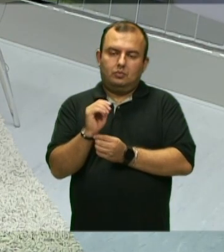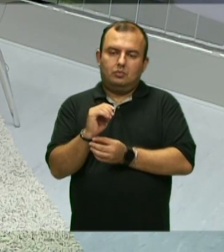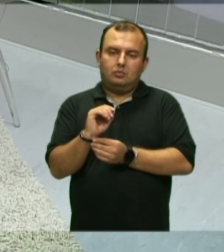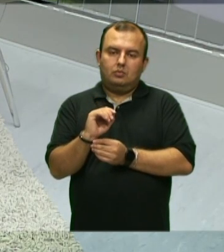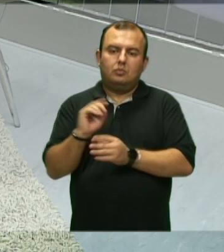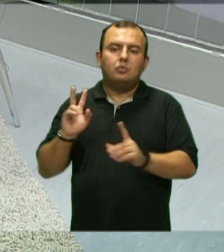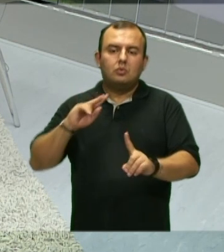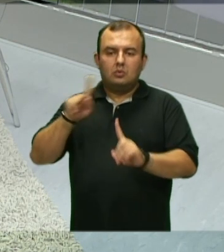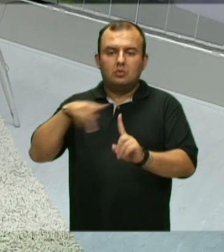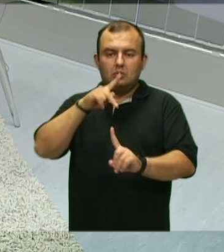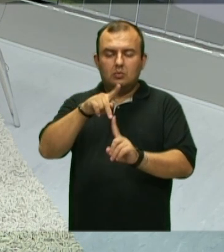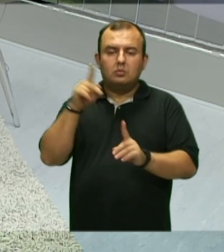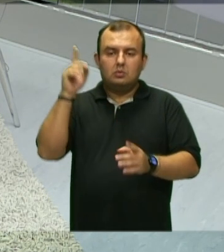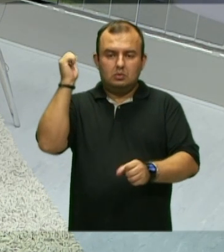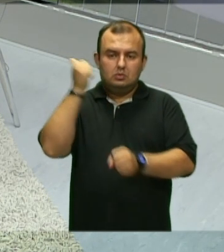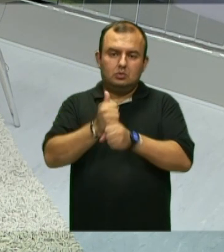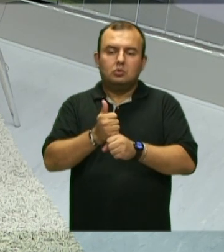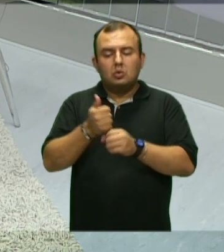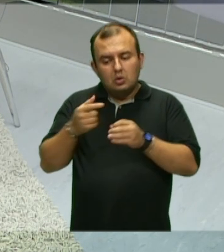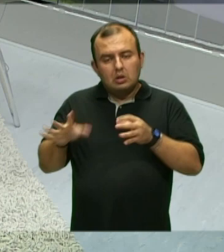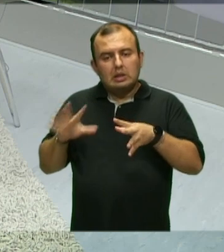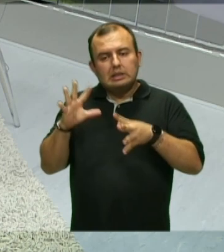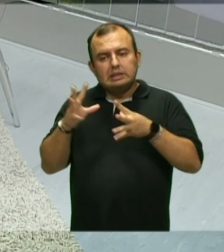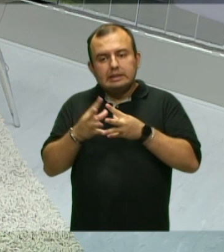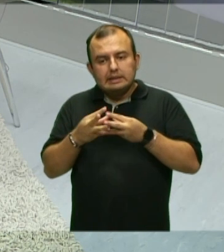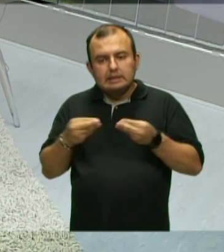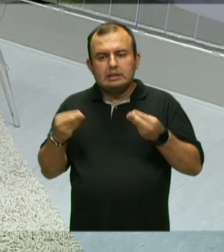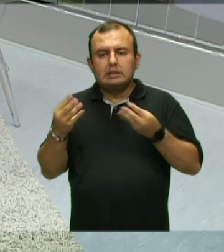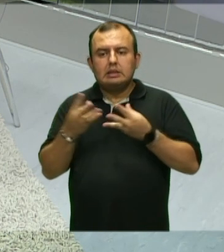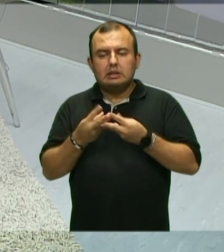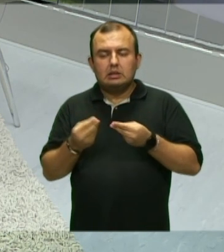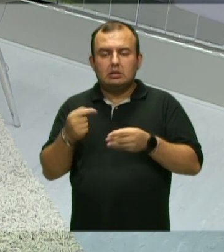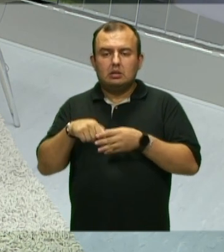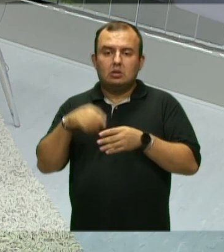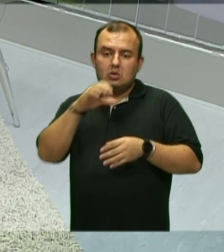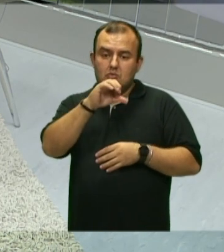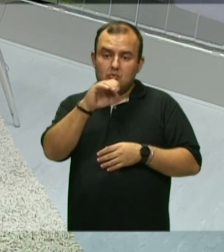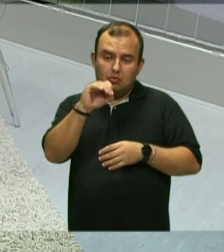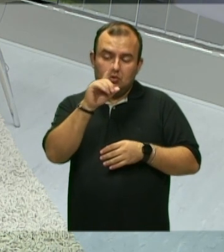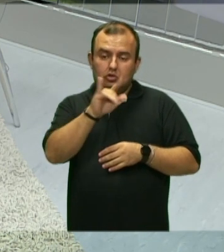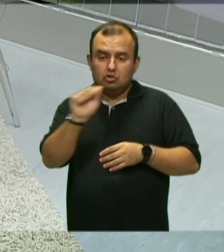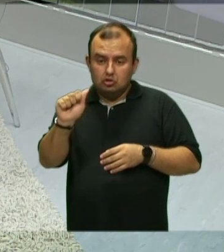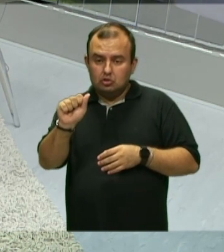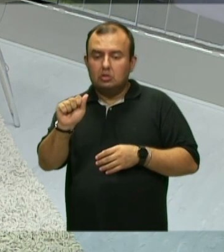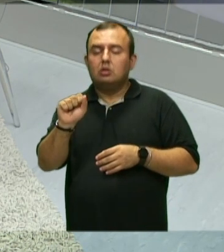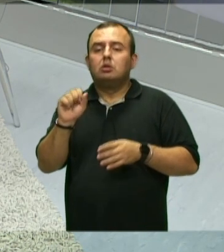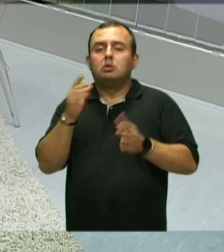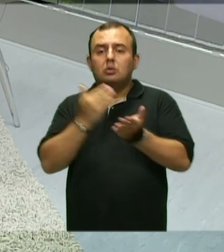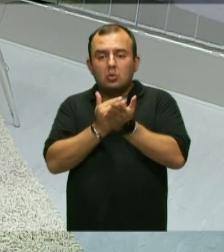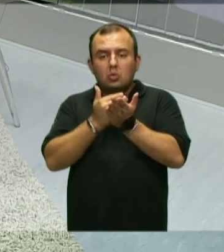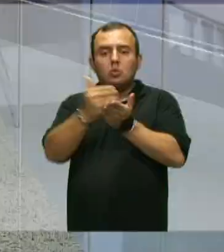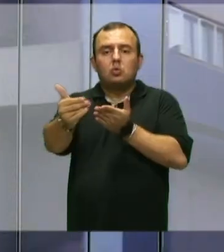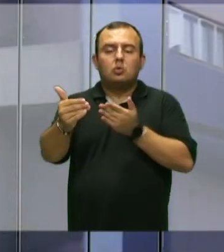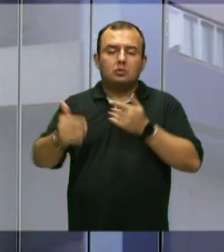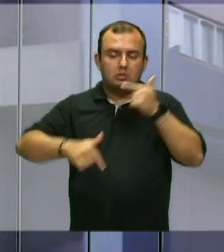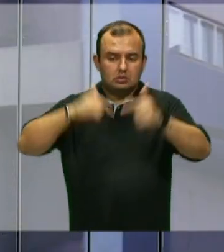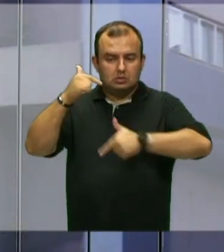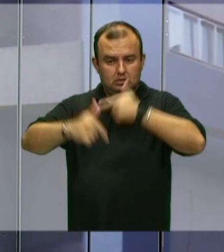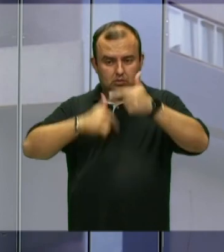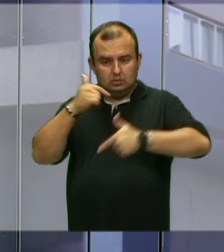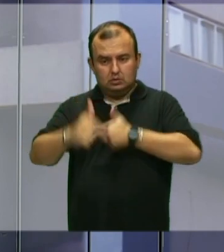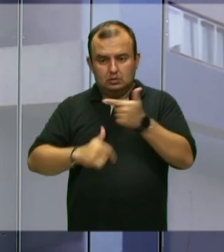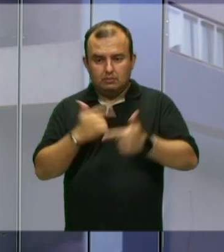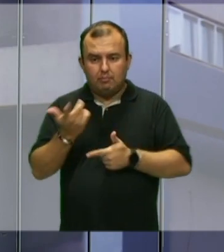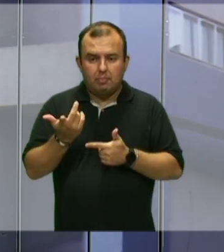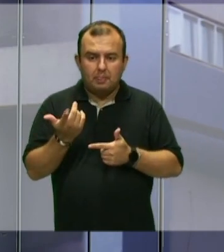diretor, na essência dele, lá na origem dele, ele dava mais 90 dias para que essas pessoas pudessem iniciar esse trabalho com